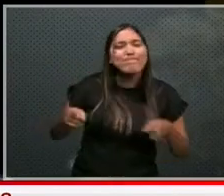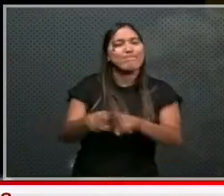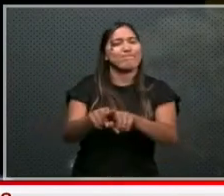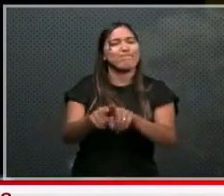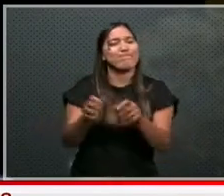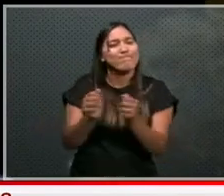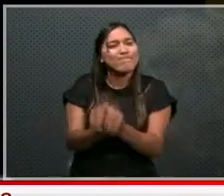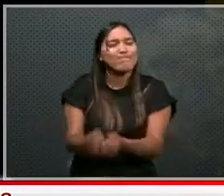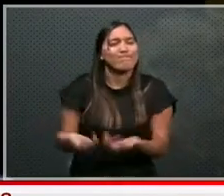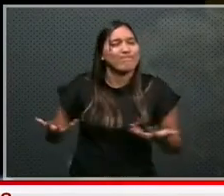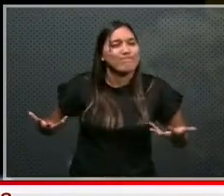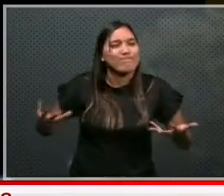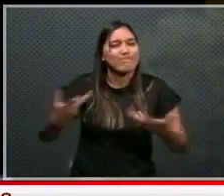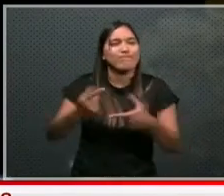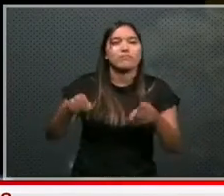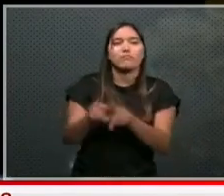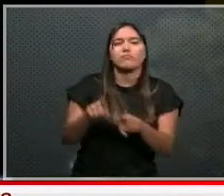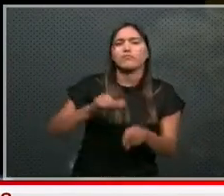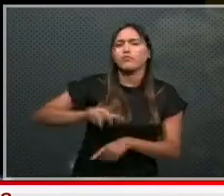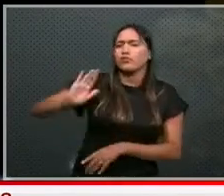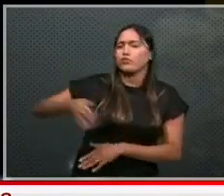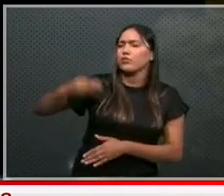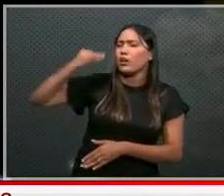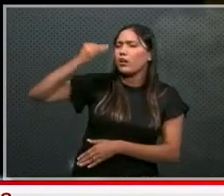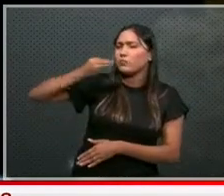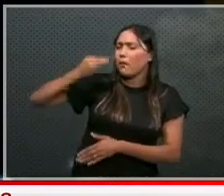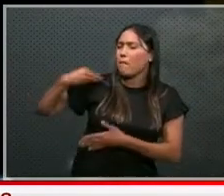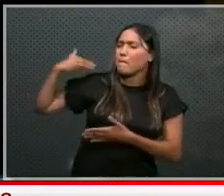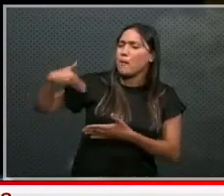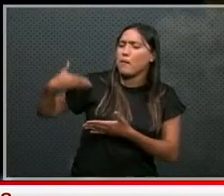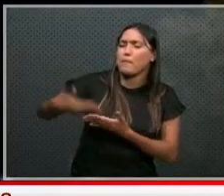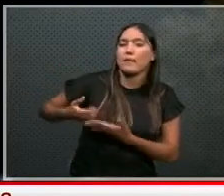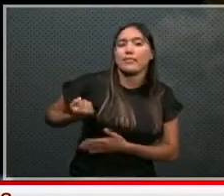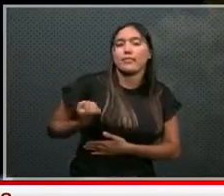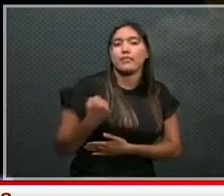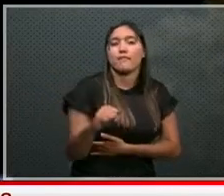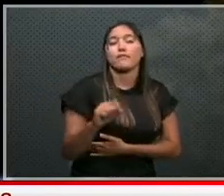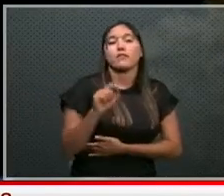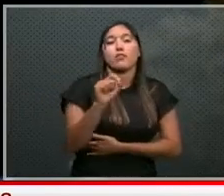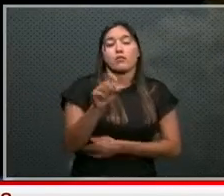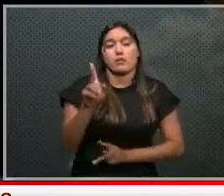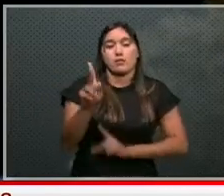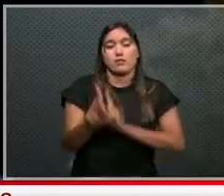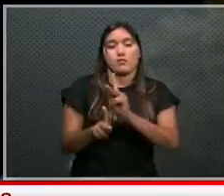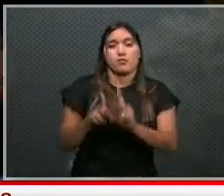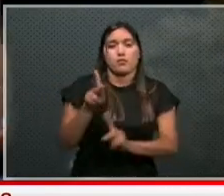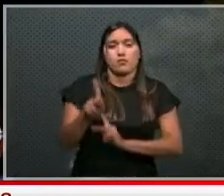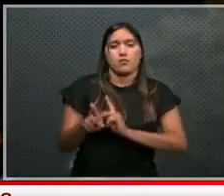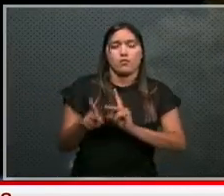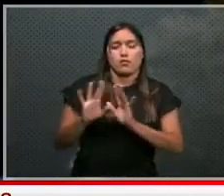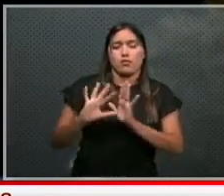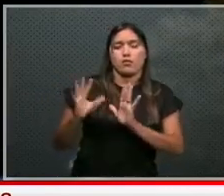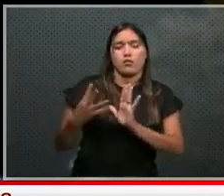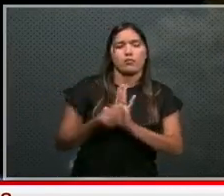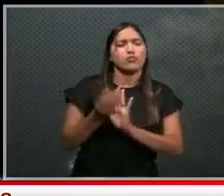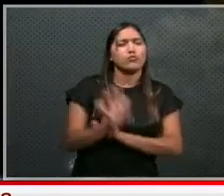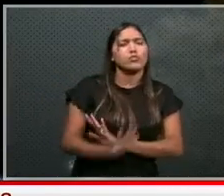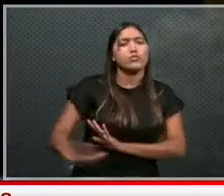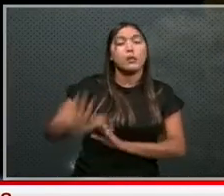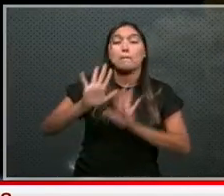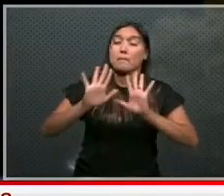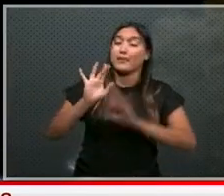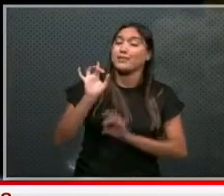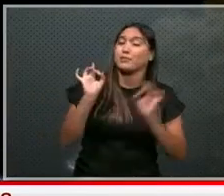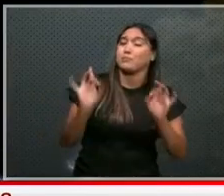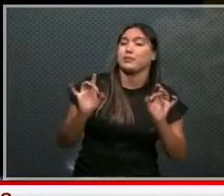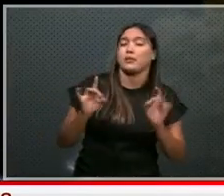que além de tudo tem um histórico de luta em defesa dos povos dos povos da Amazônia como um todo mas em